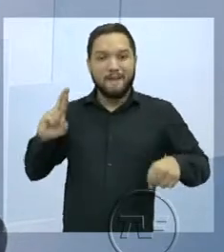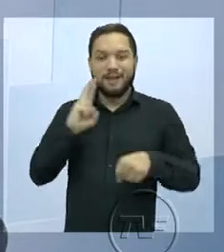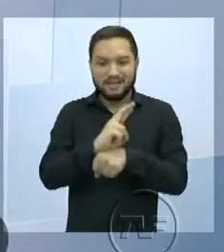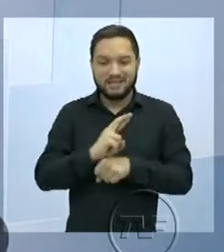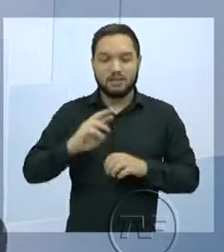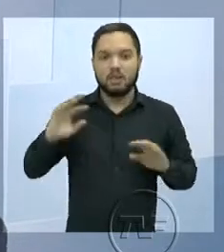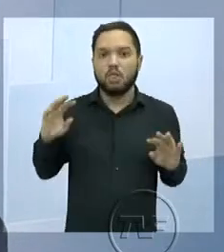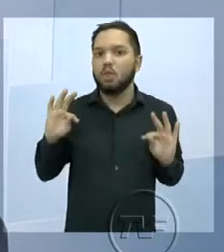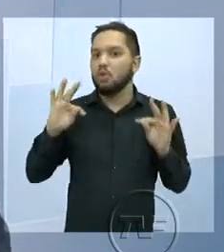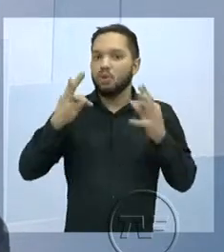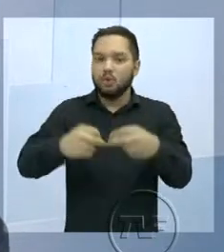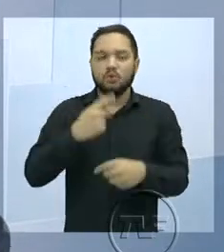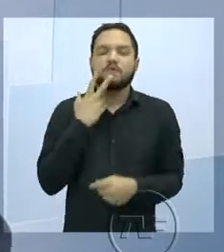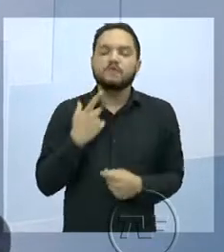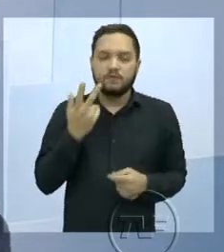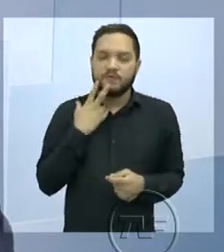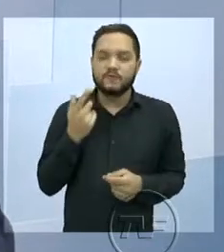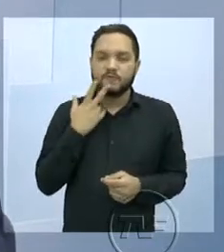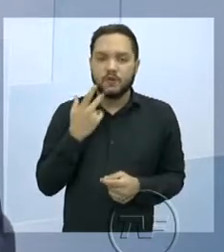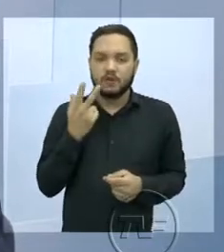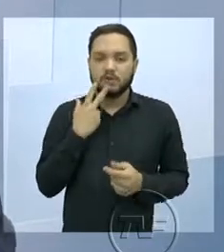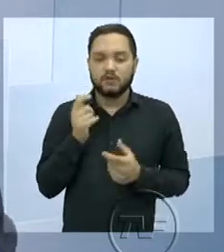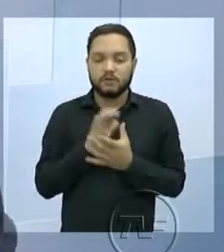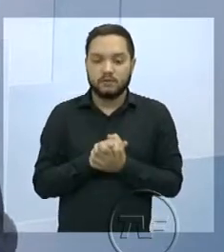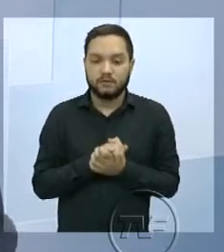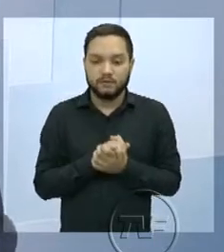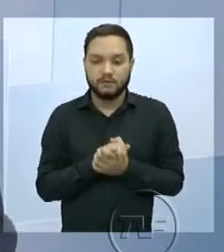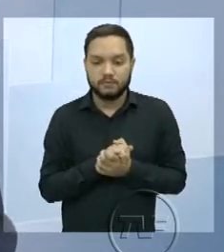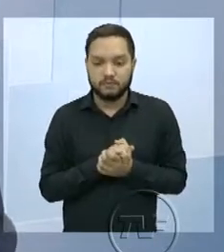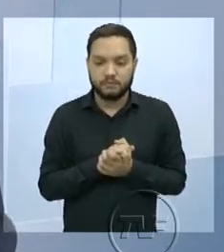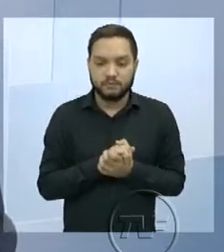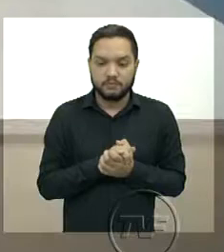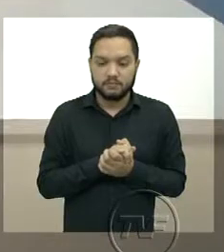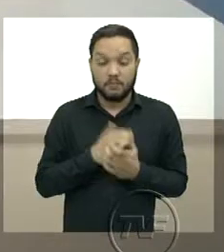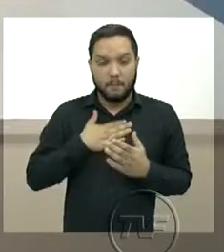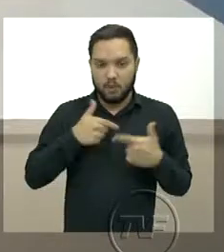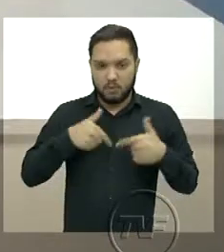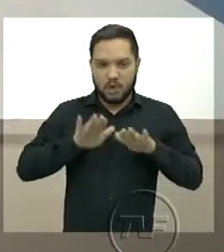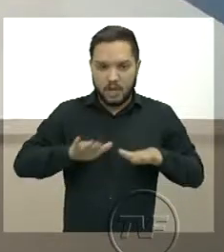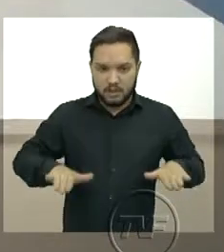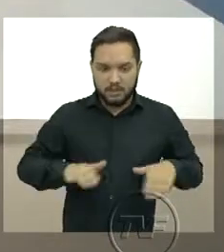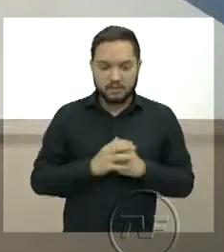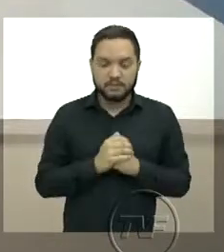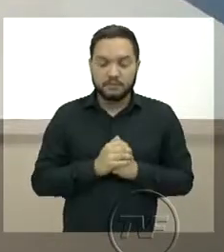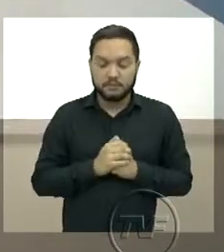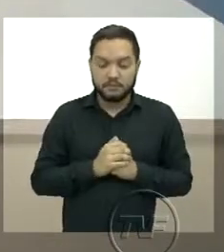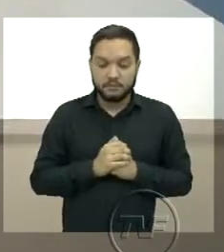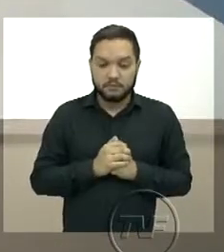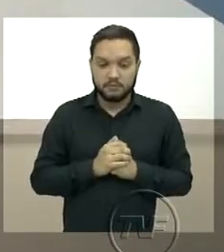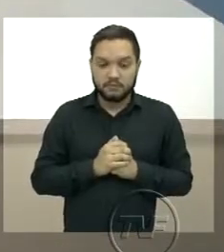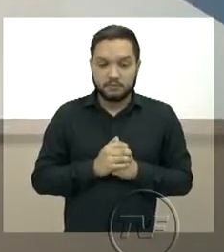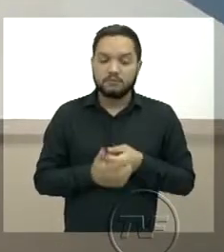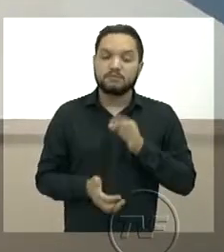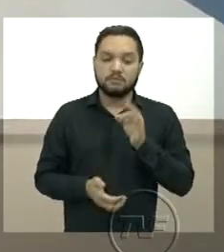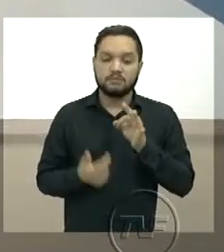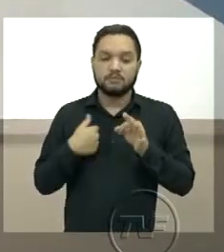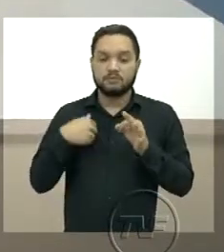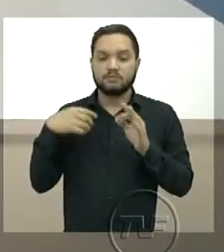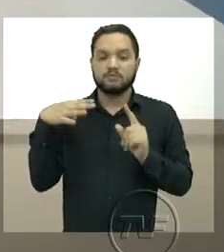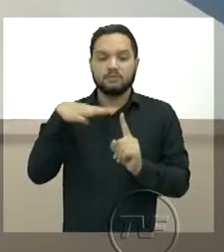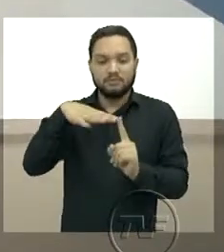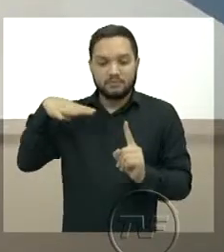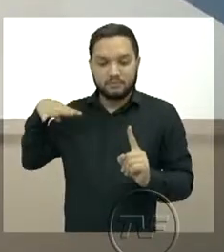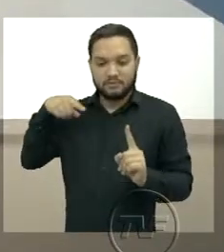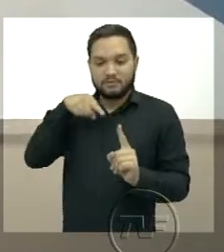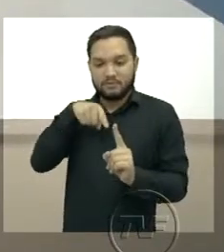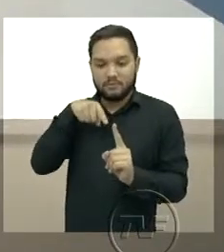a nossa linha de trabalho dentro desses meses aqui na Câmara Municipal. Inclusive, isso teve uma capilaridade, né, uma visibilidade na sua campanha,